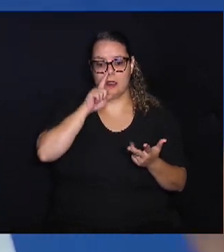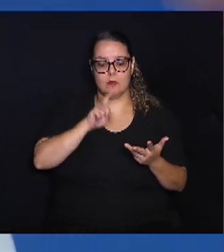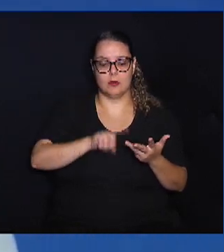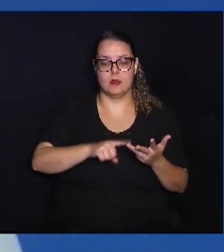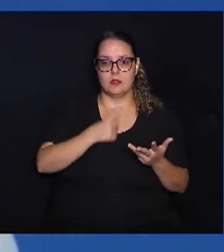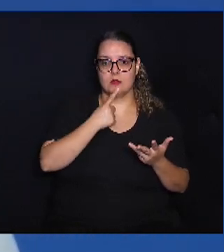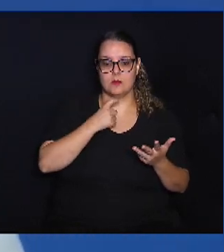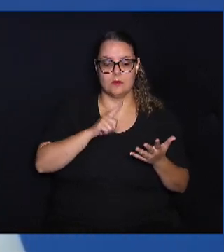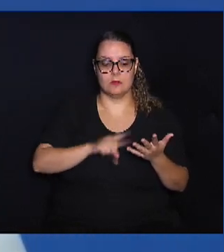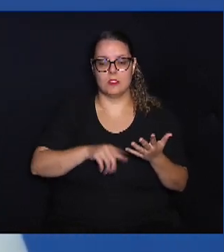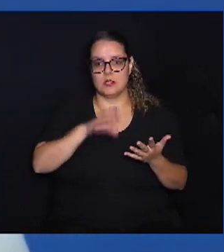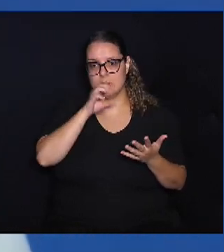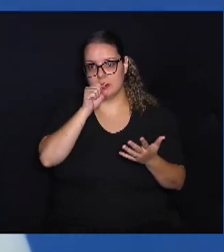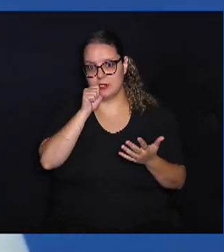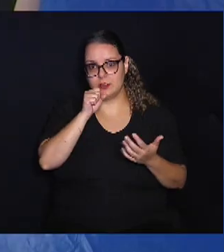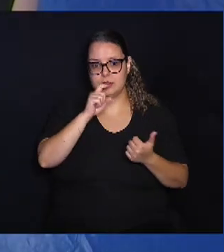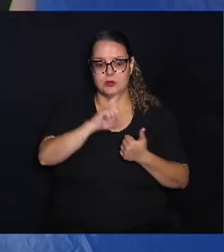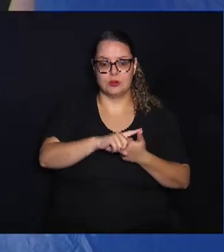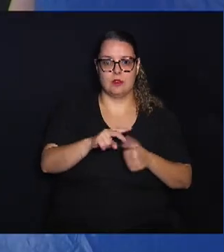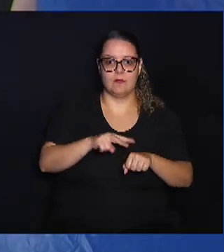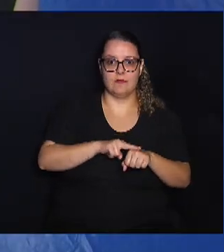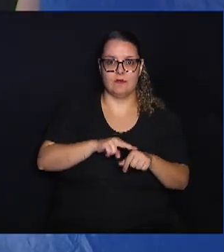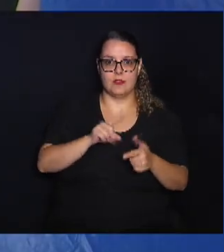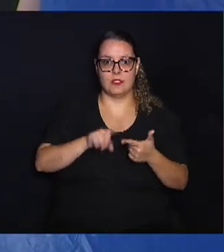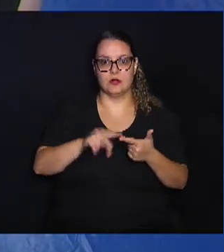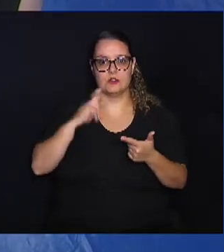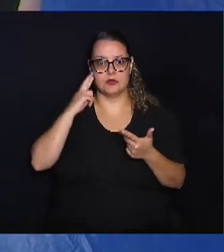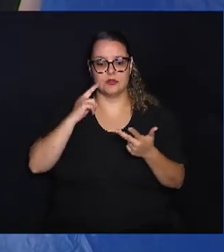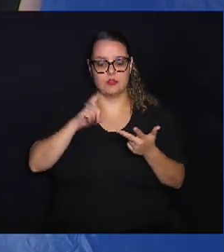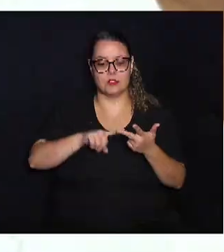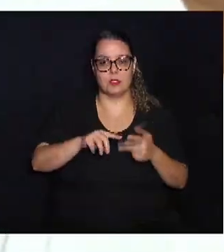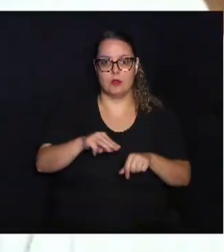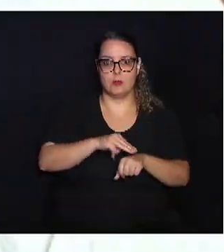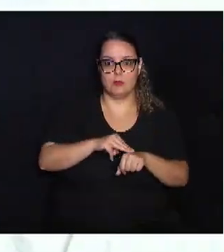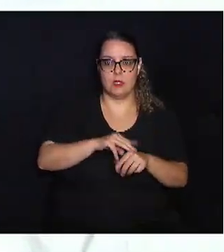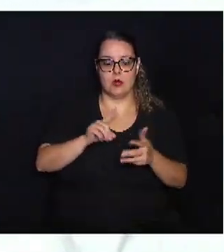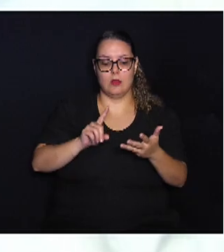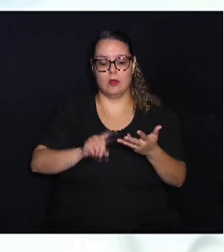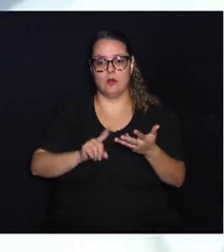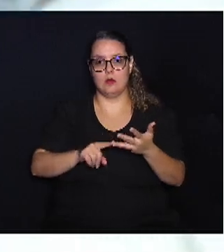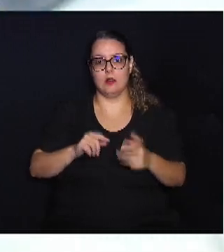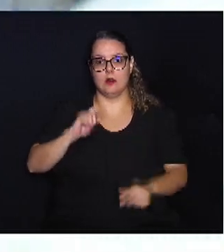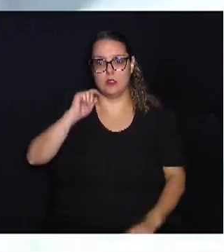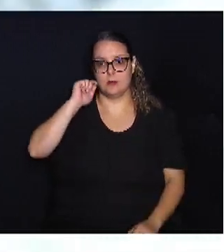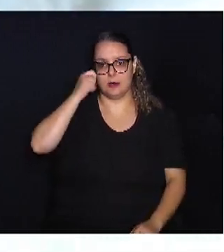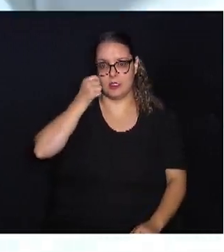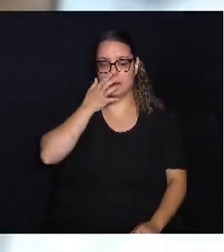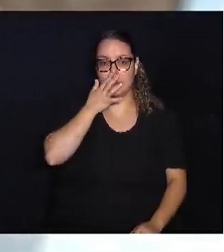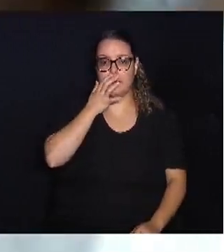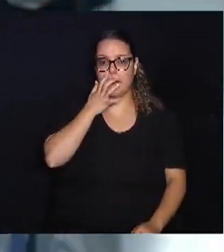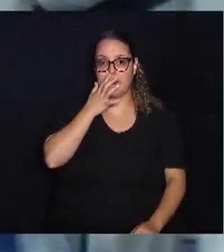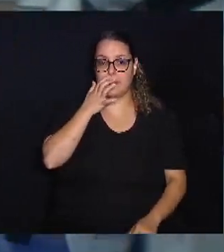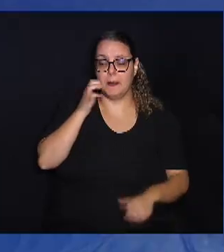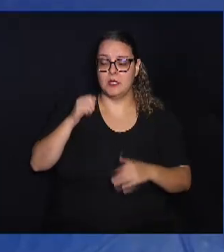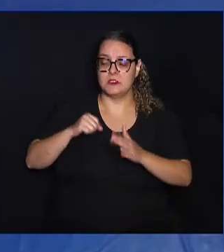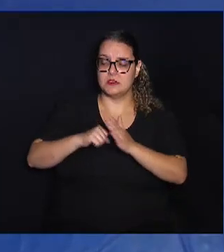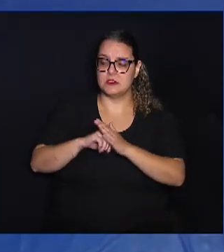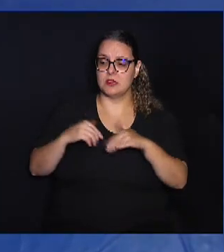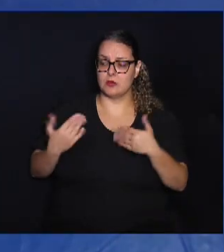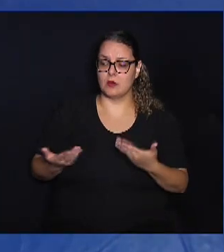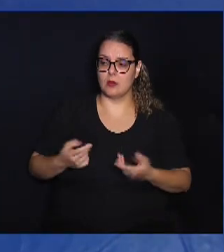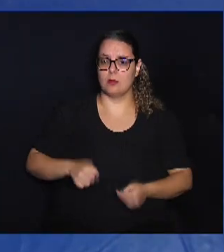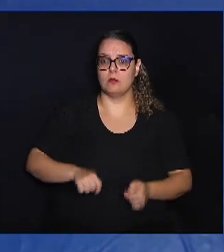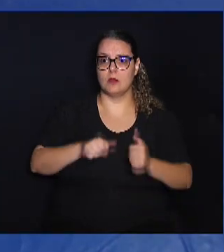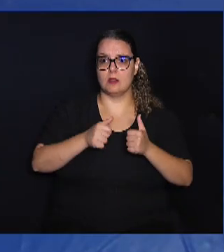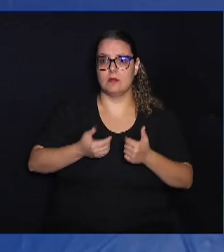vermelha, laranja, verde, roxa, marrom e preta. E ô Sensei, quais são os benefícios do Karatê? Todas